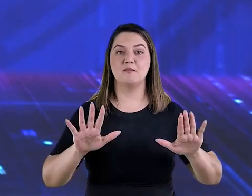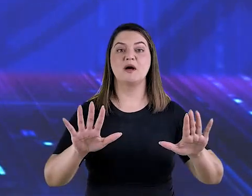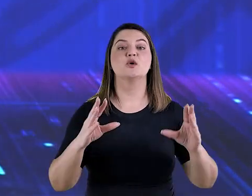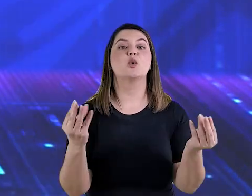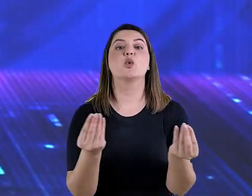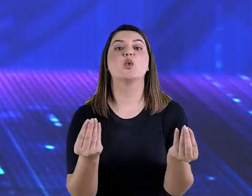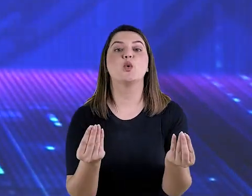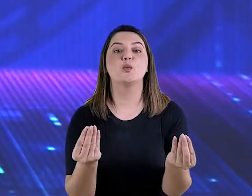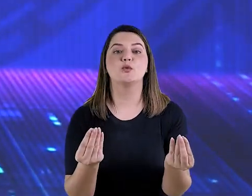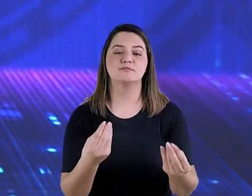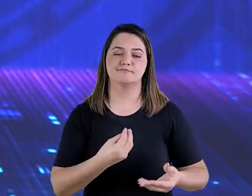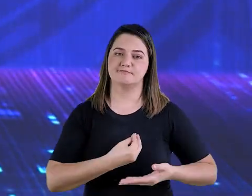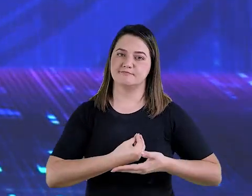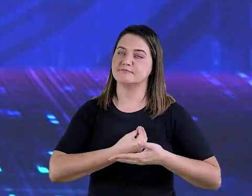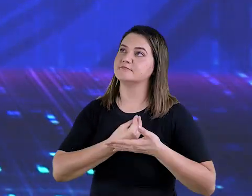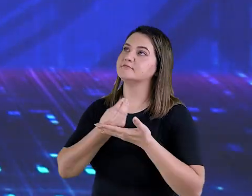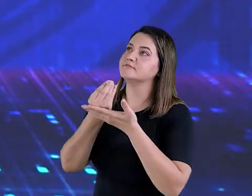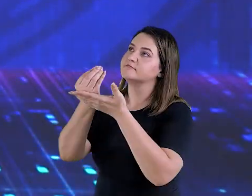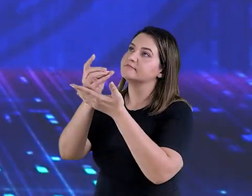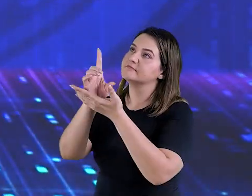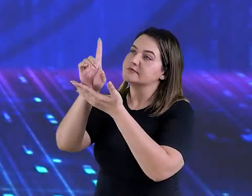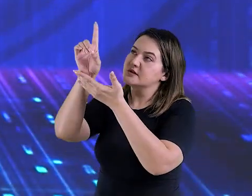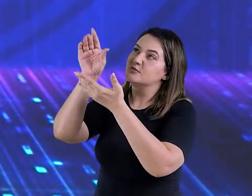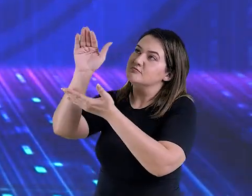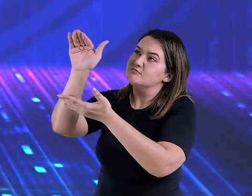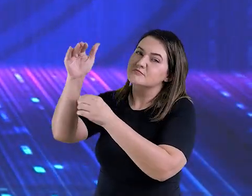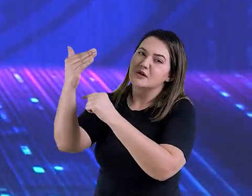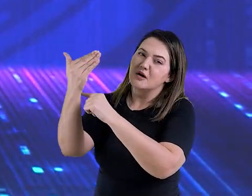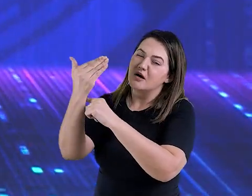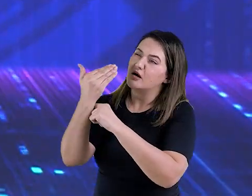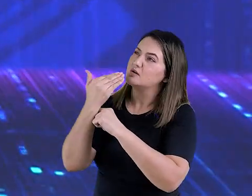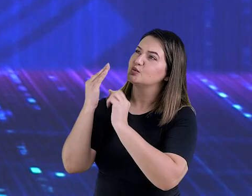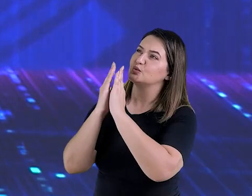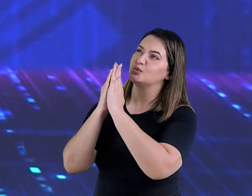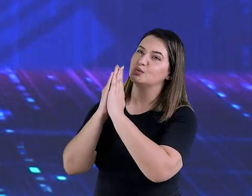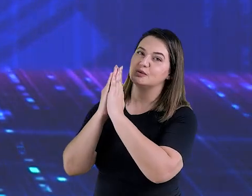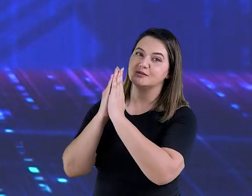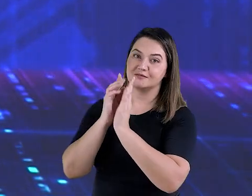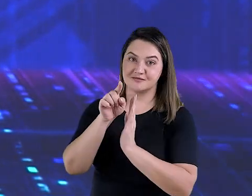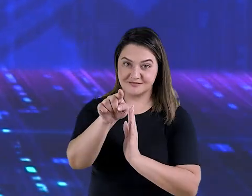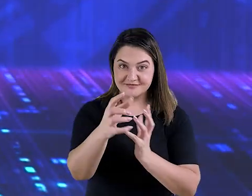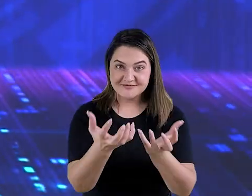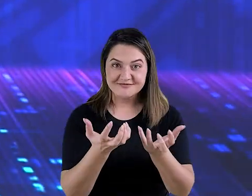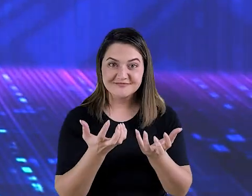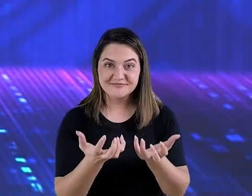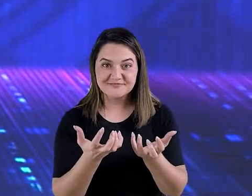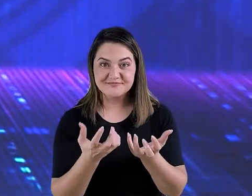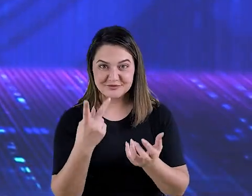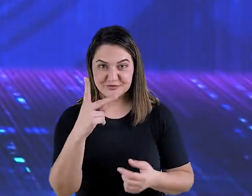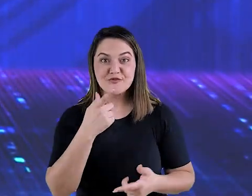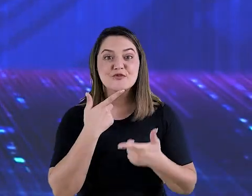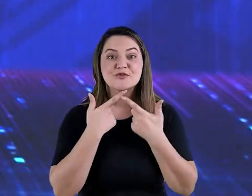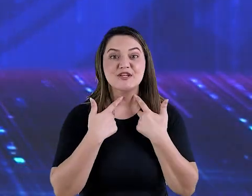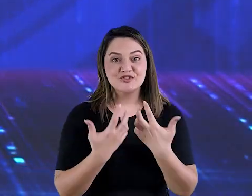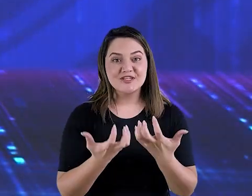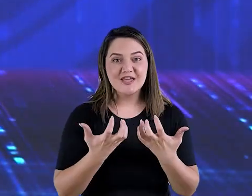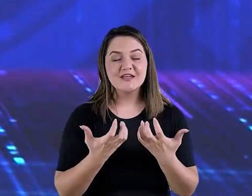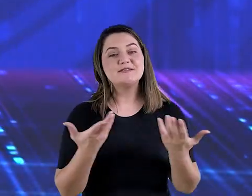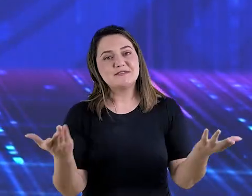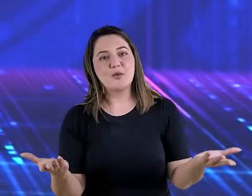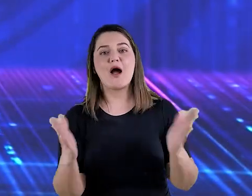que nos entregar, nós precisamos colocar nossa vida nas mãos de Deus. E se esse é o seu desejo, se essa é a sua